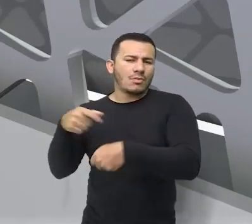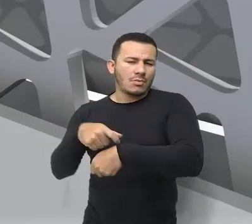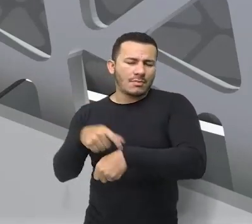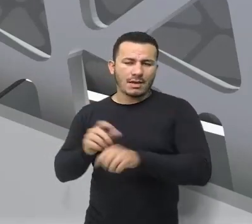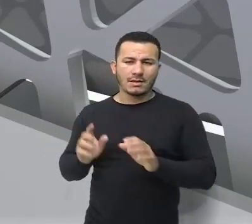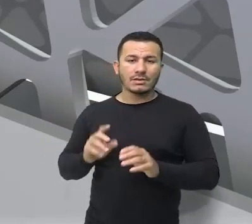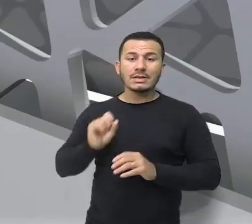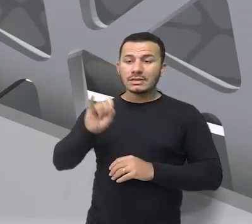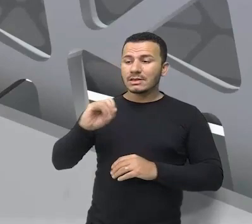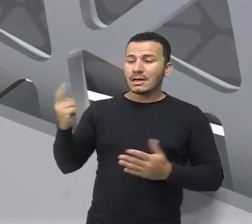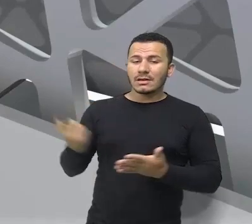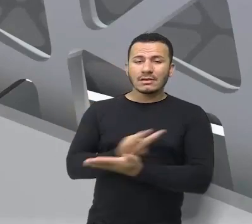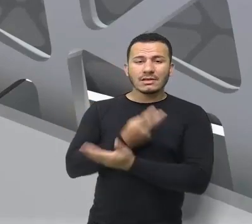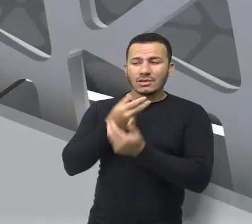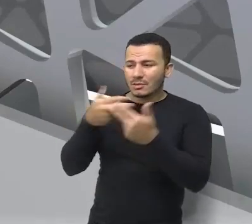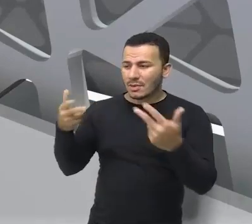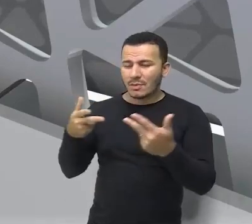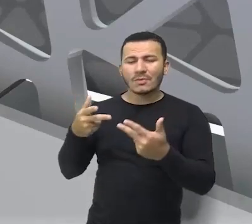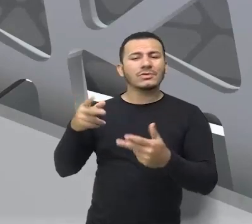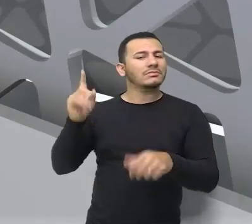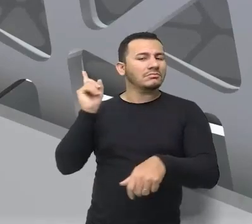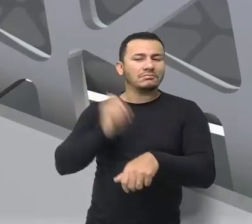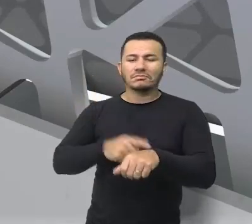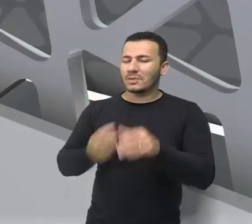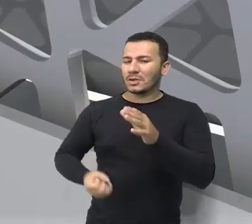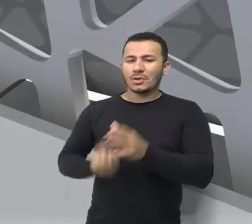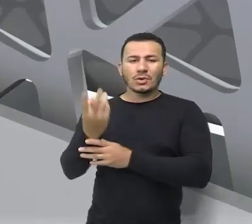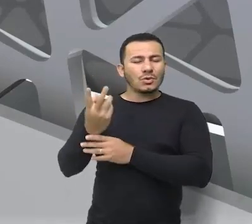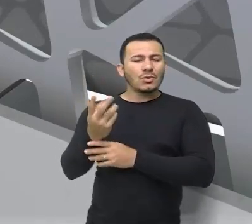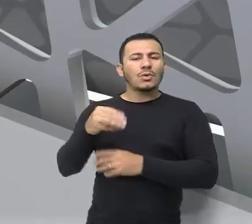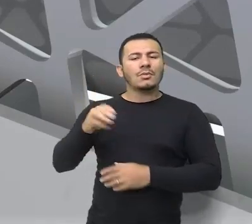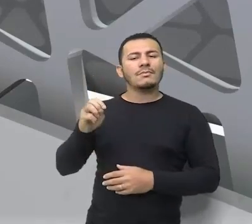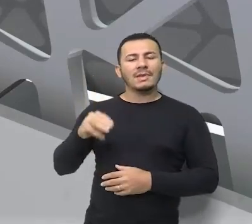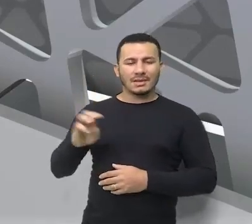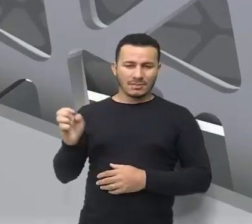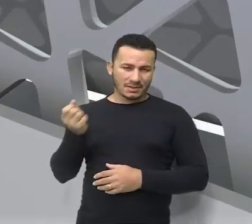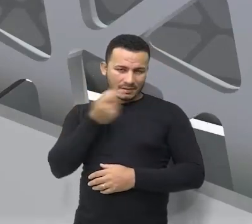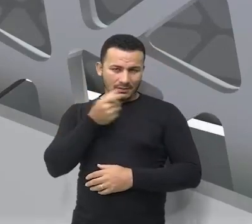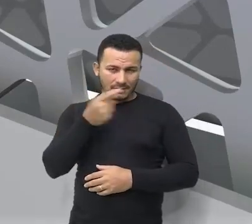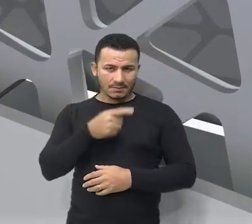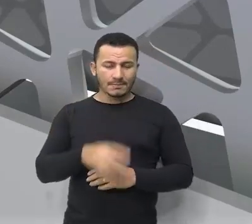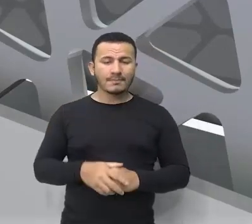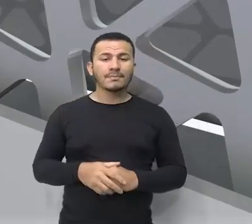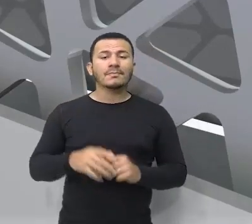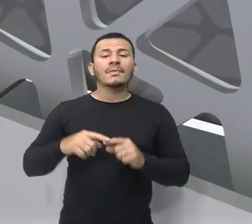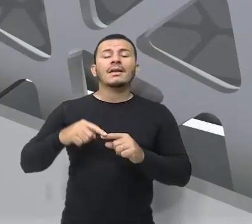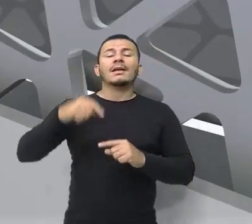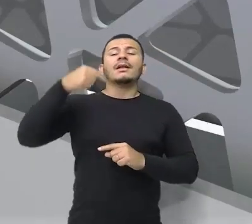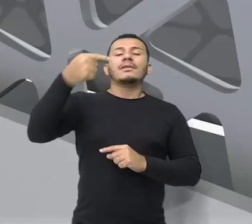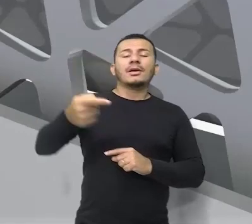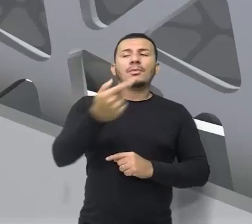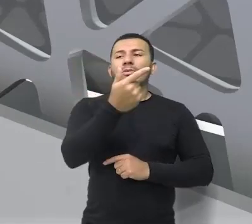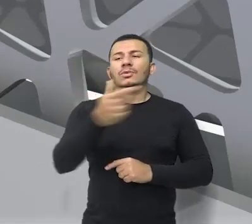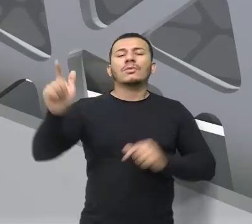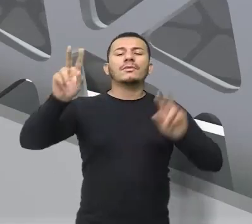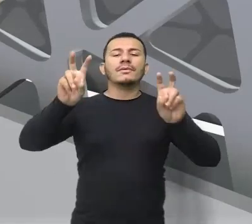algo acontecendo, produz-se um meme que vai comentar aquele acontecimento. Daqui a pouco, outra coisa importante